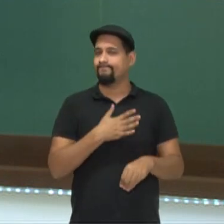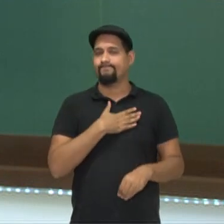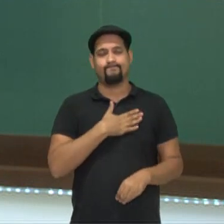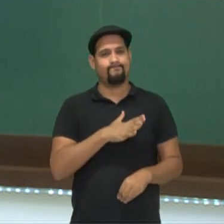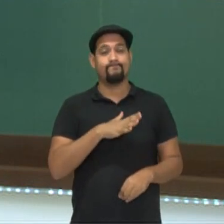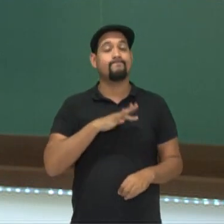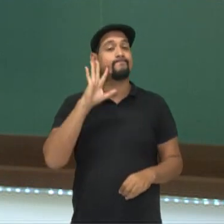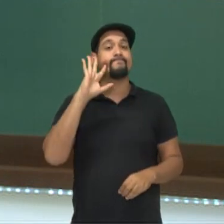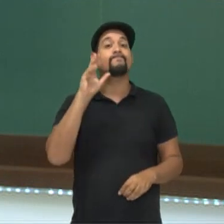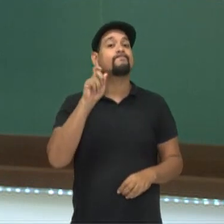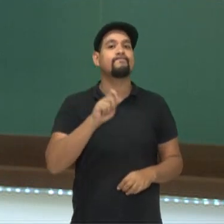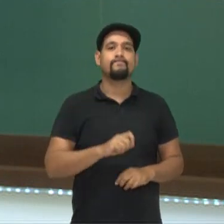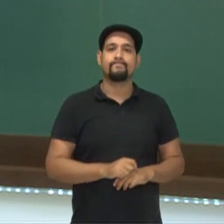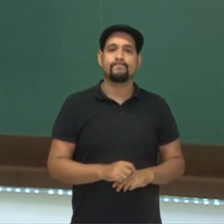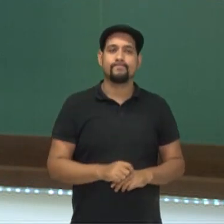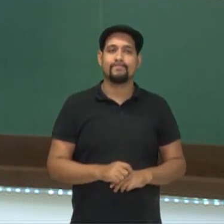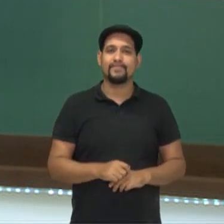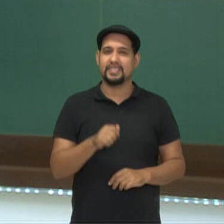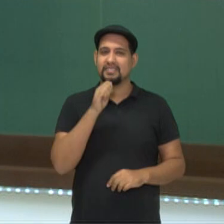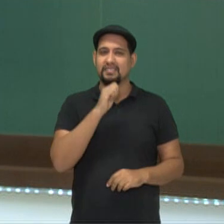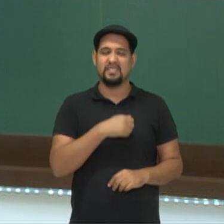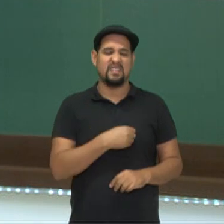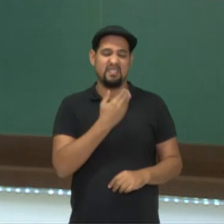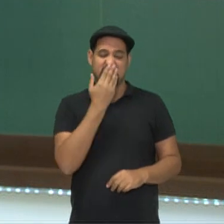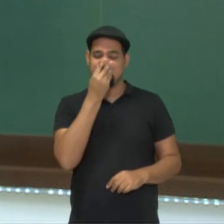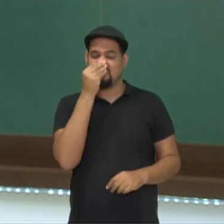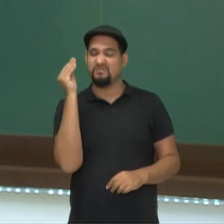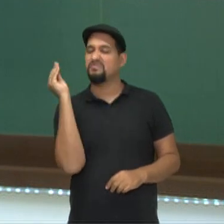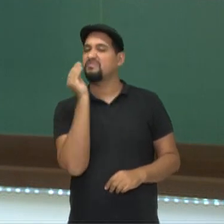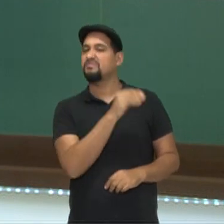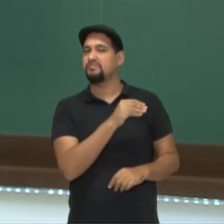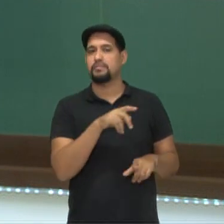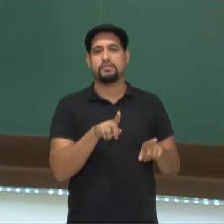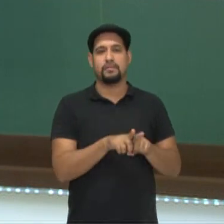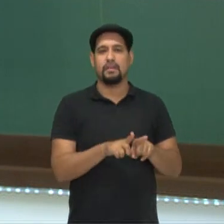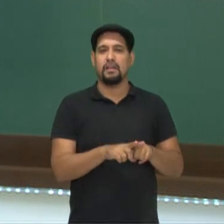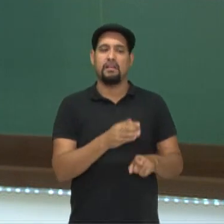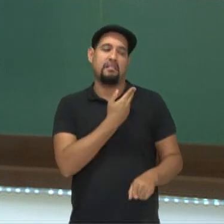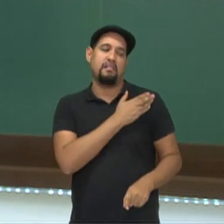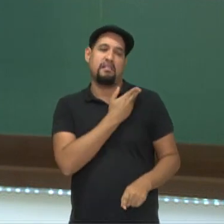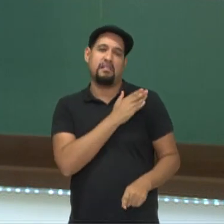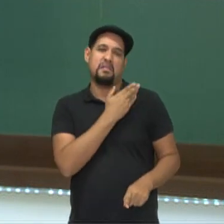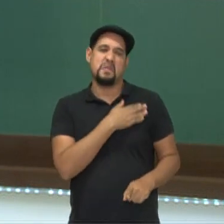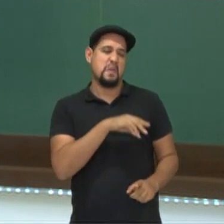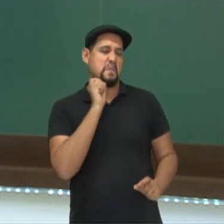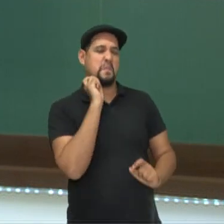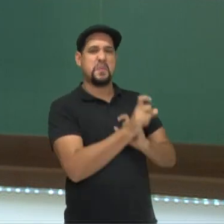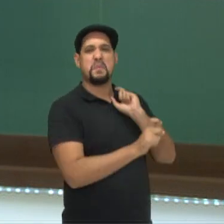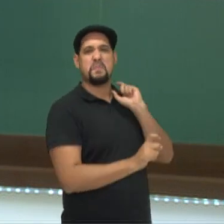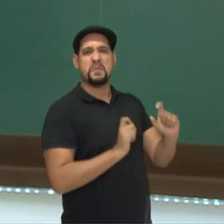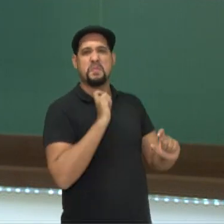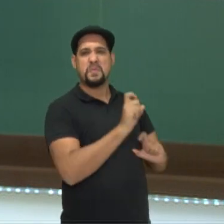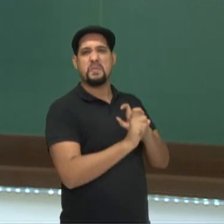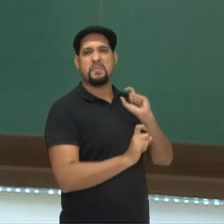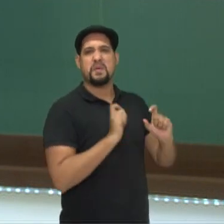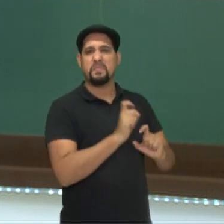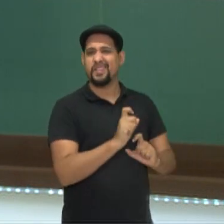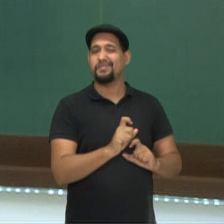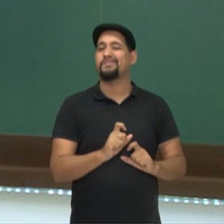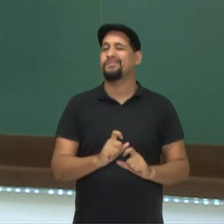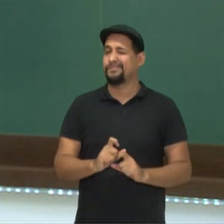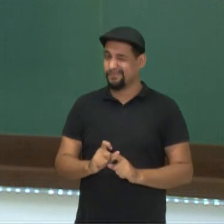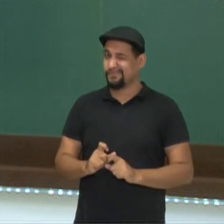E o que eles acabam fazendo? Acabam excluindo essa pessoa, acabam com xingamentos, é uma coisa assim